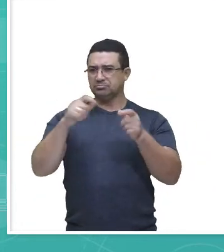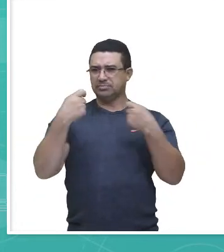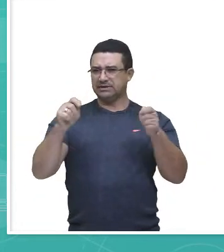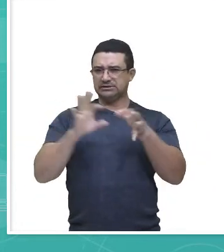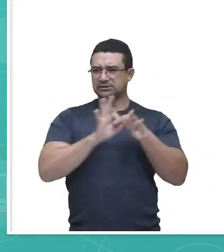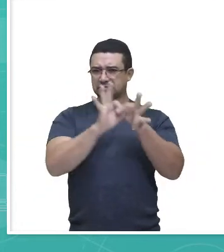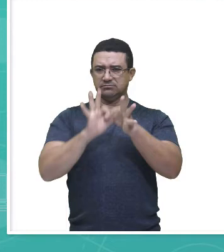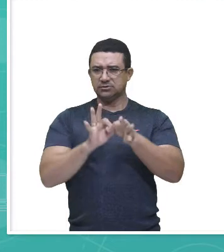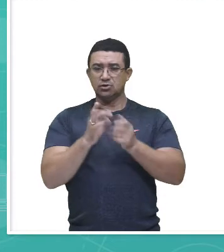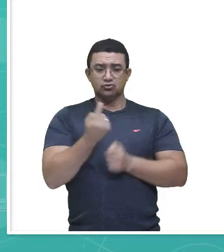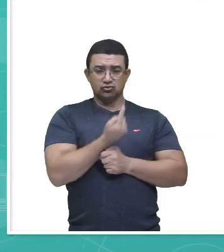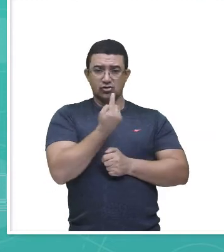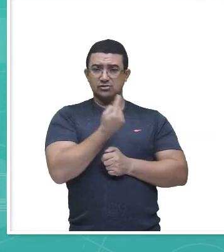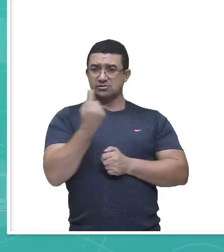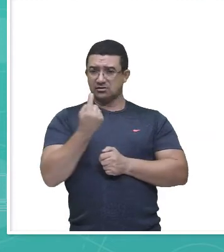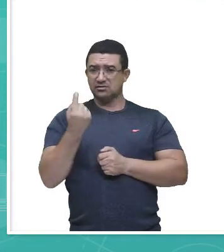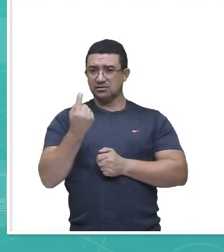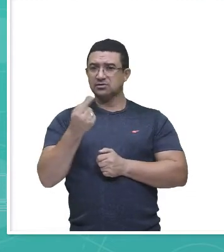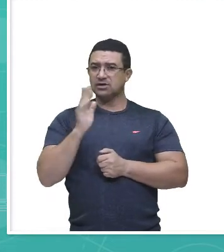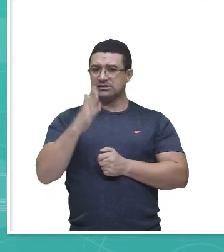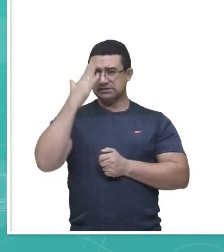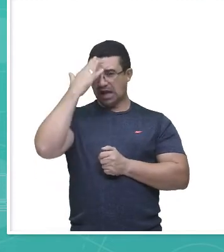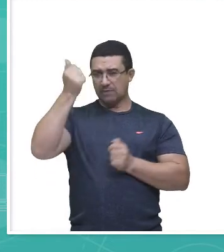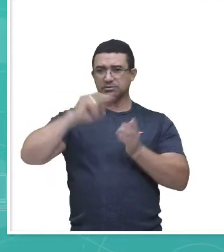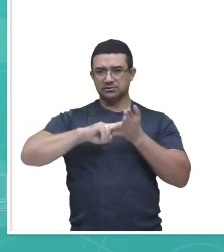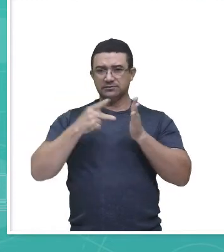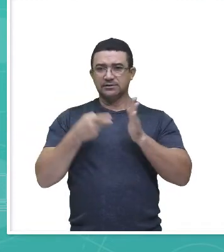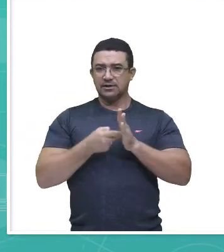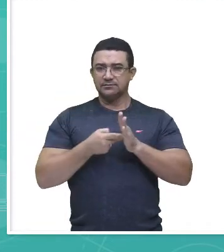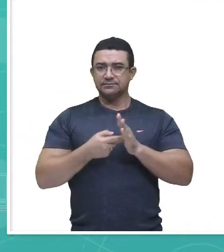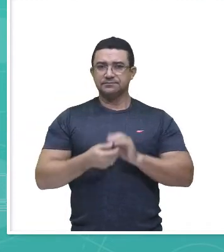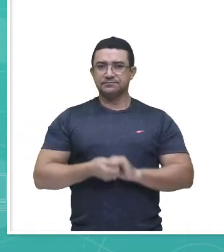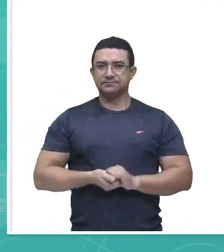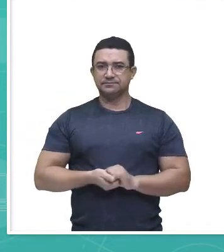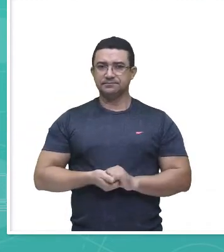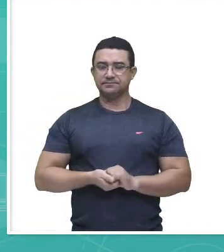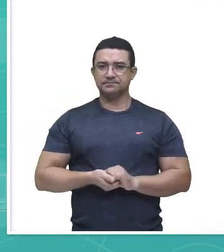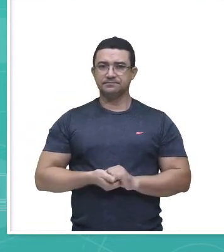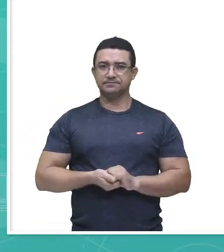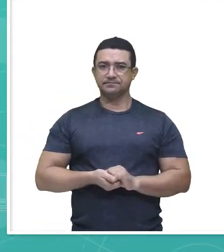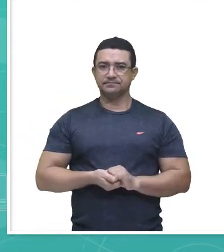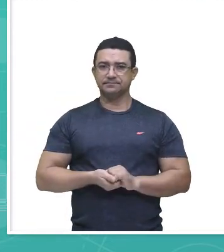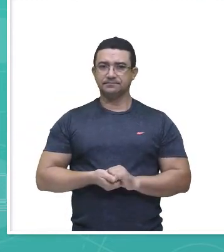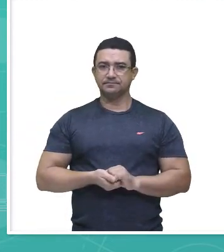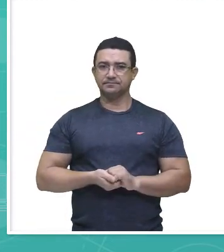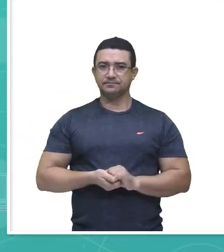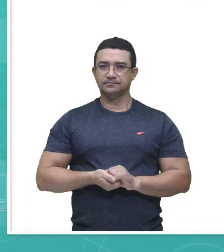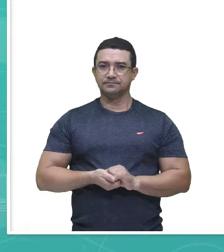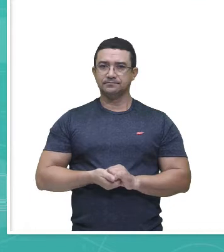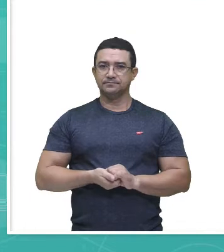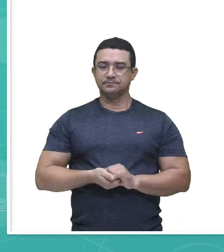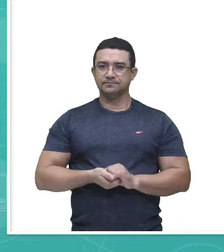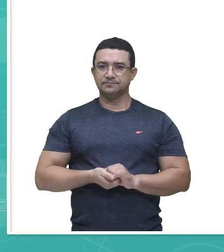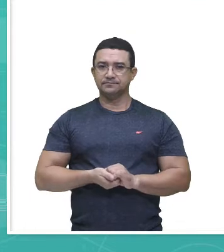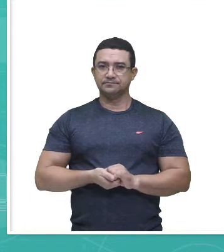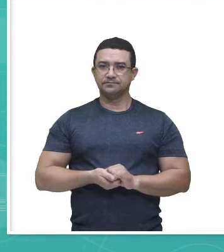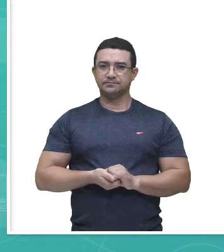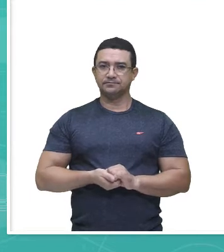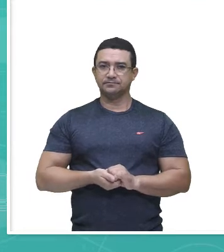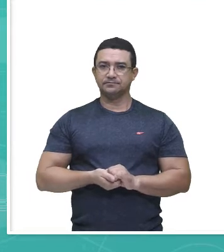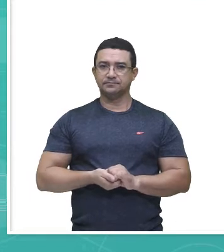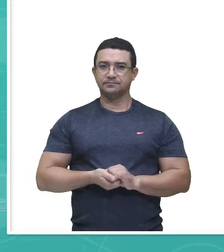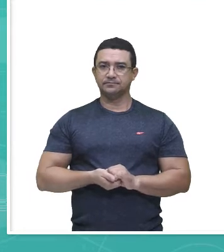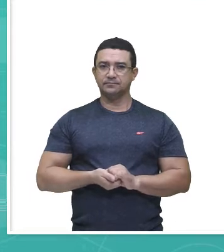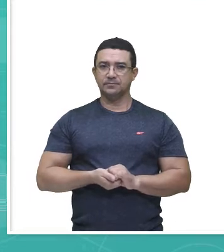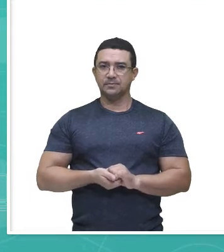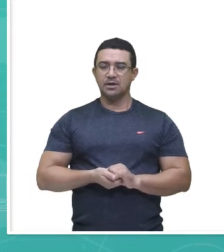sozinhas resolvem a situação, né? Elas sozinhas passam a ideia, elas não precisam de outras. Então, posso